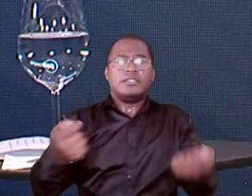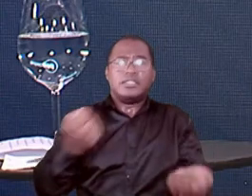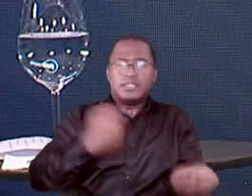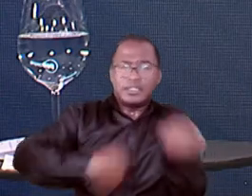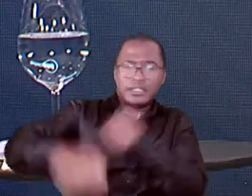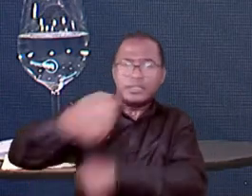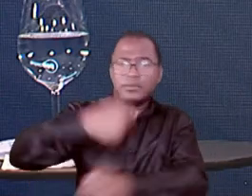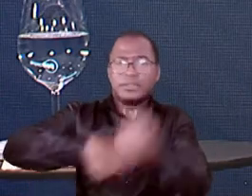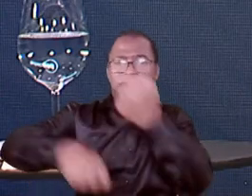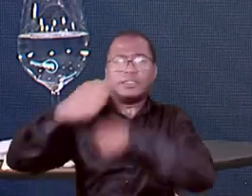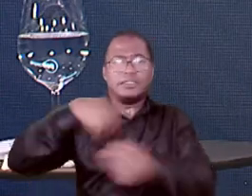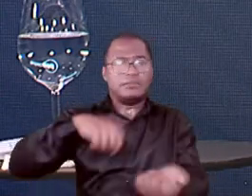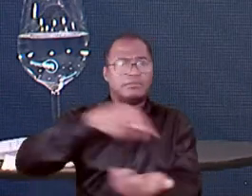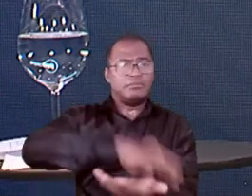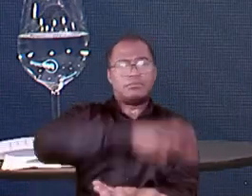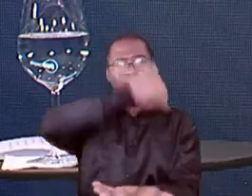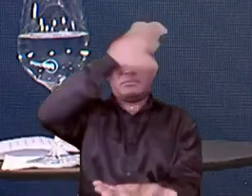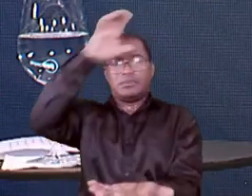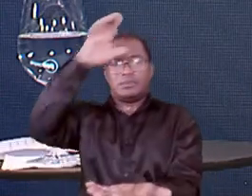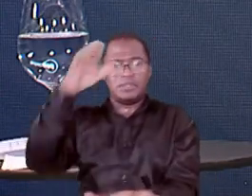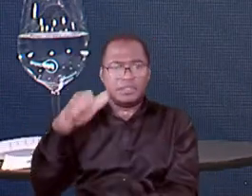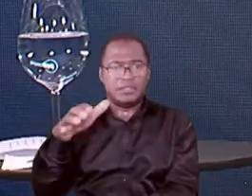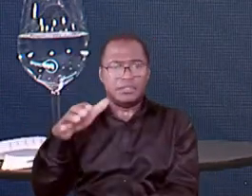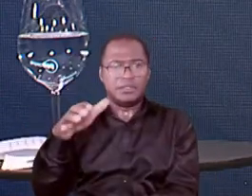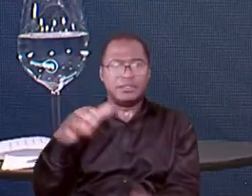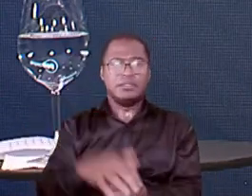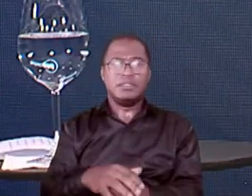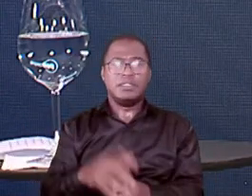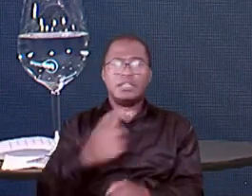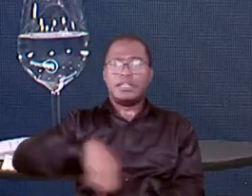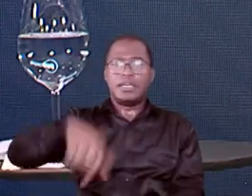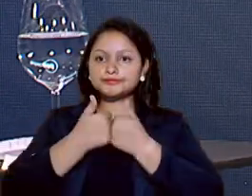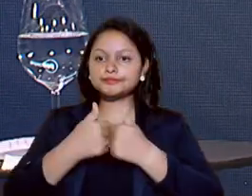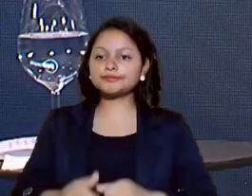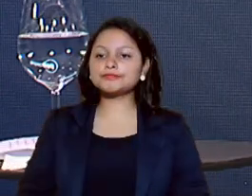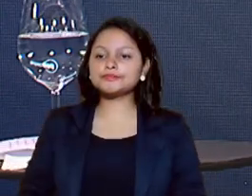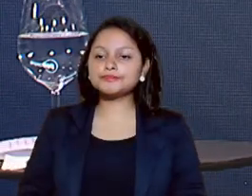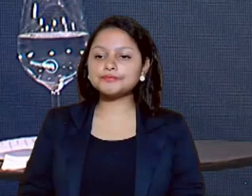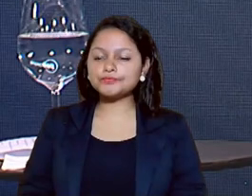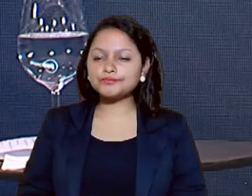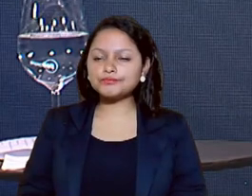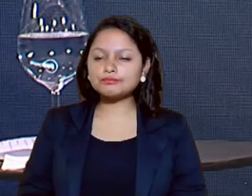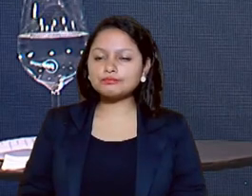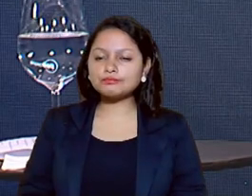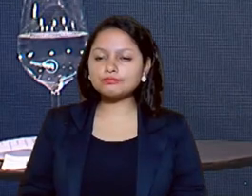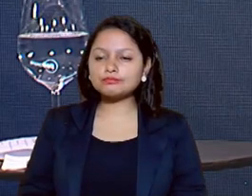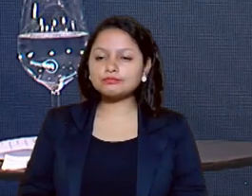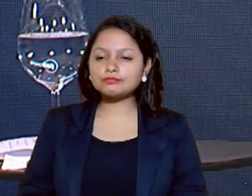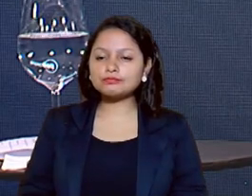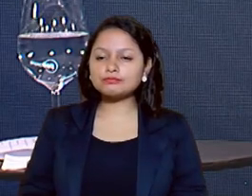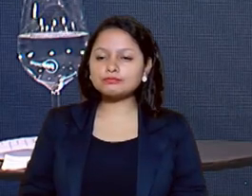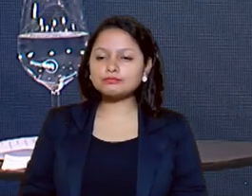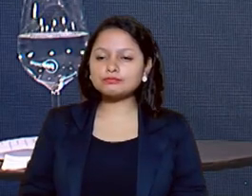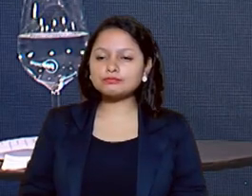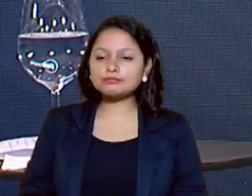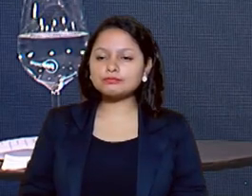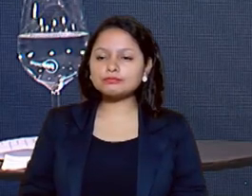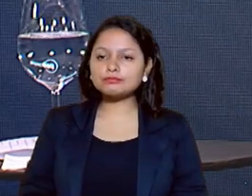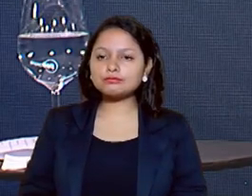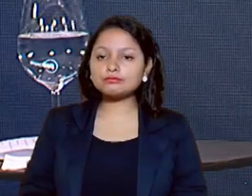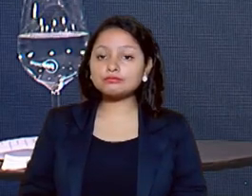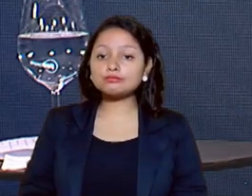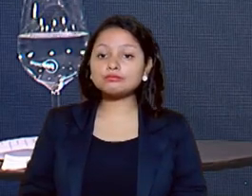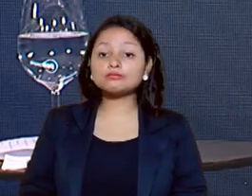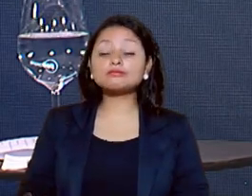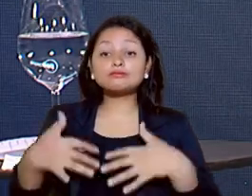e esse é um é um sonho que tá na agenda da gente como está na agenda do Banco Central do outro lado quando a gente